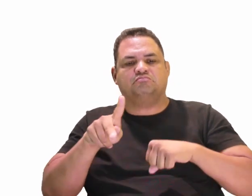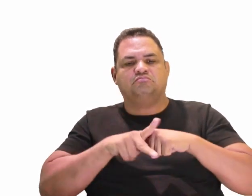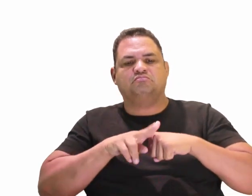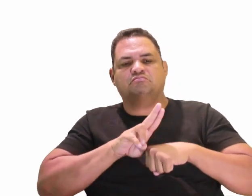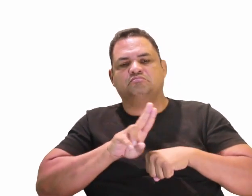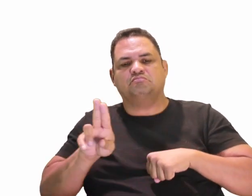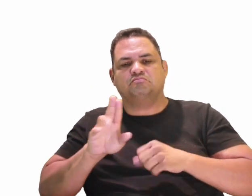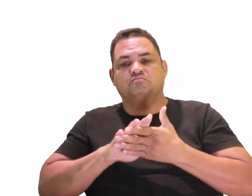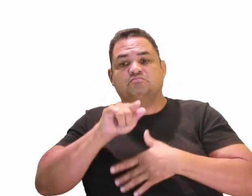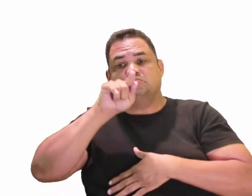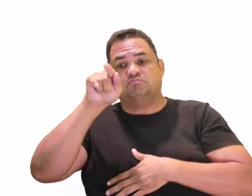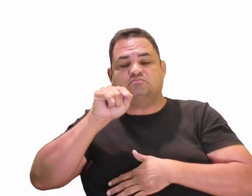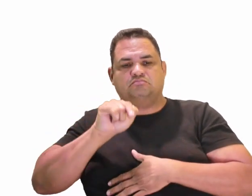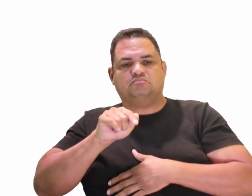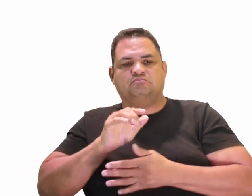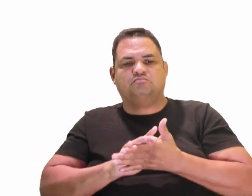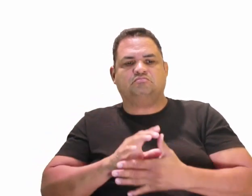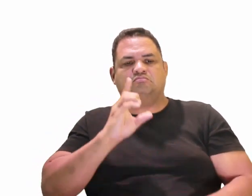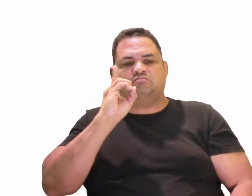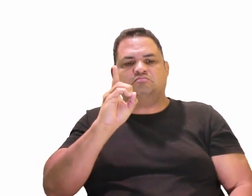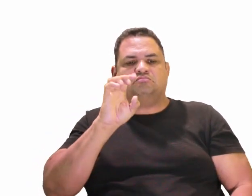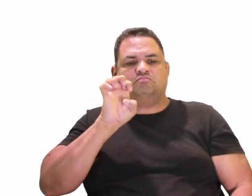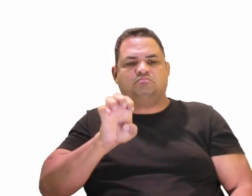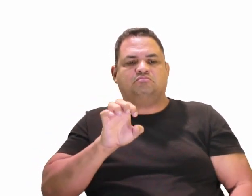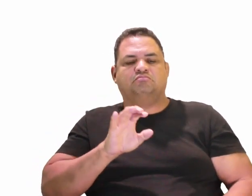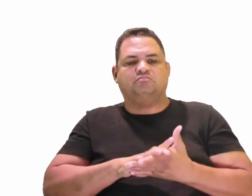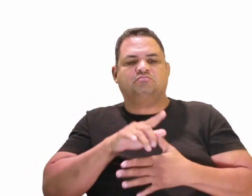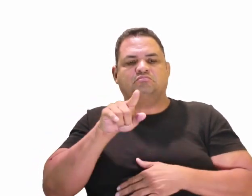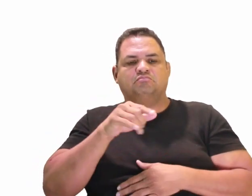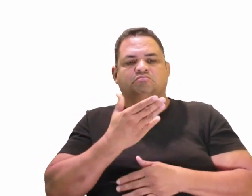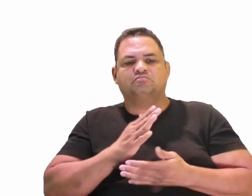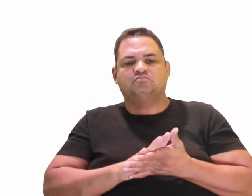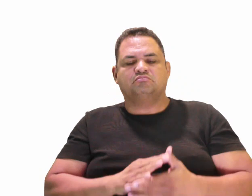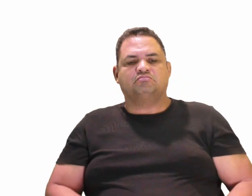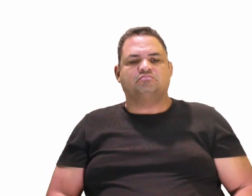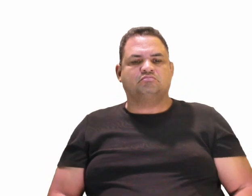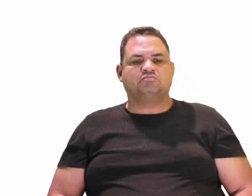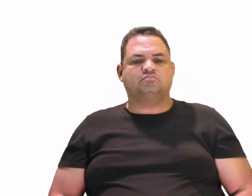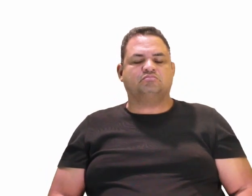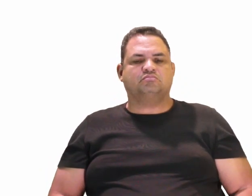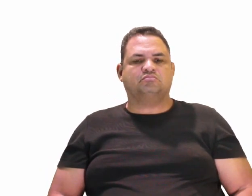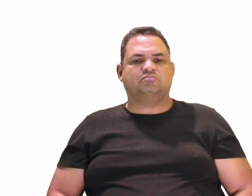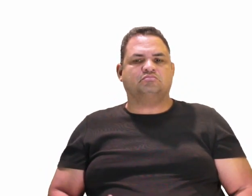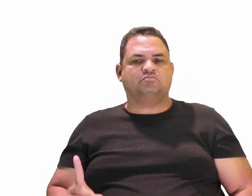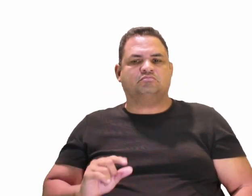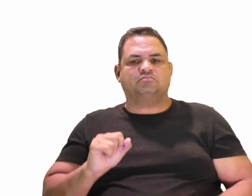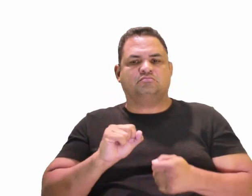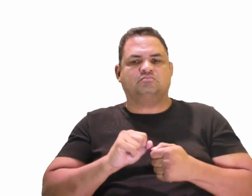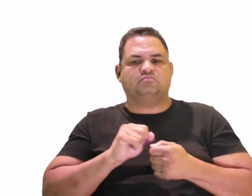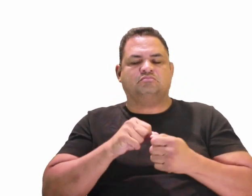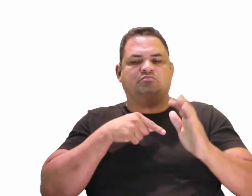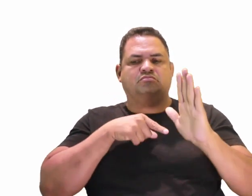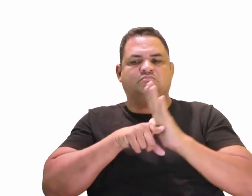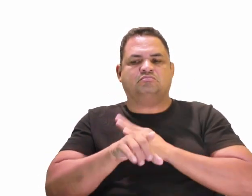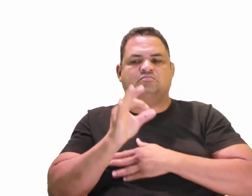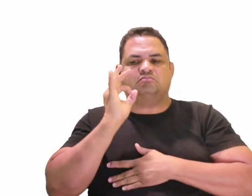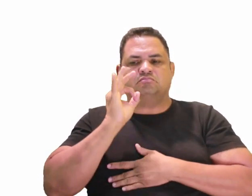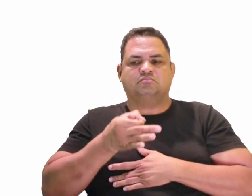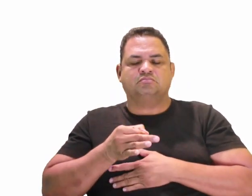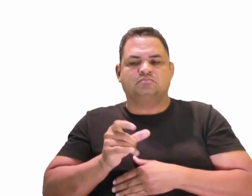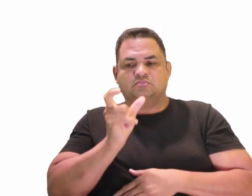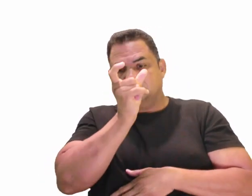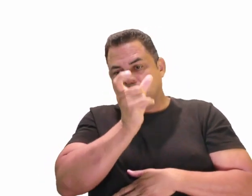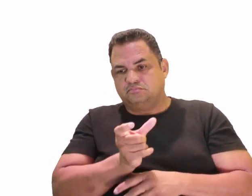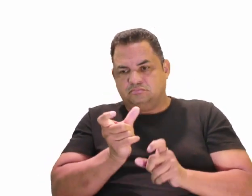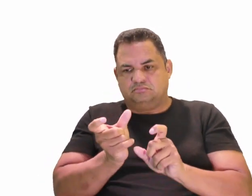interrogativo. Então, na letra D e na letra E, a gente já descarta, porque não faz uma pergunta correta usando sujeito na